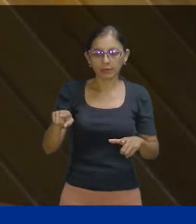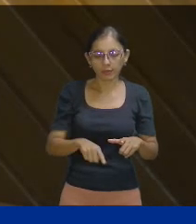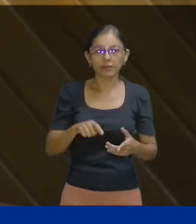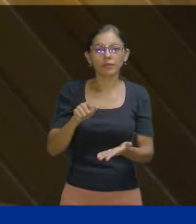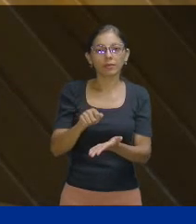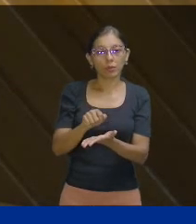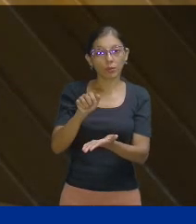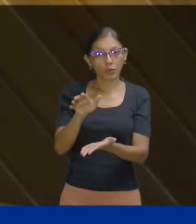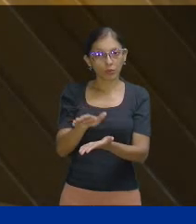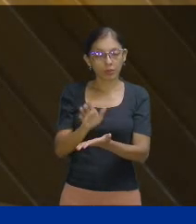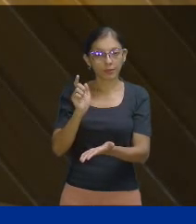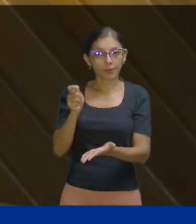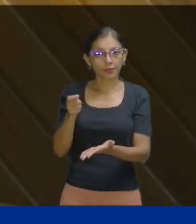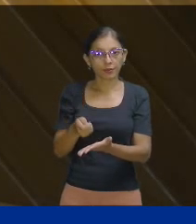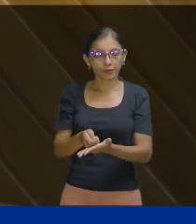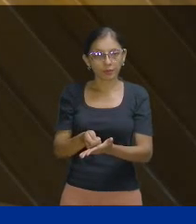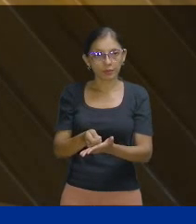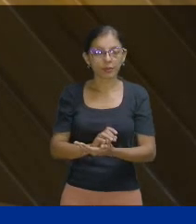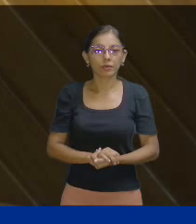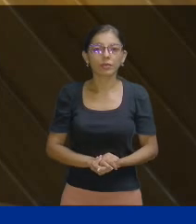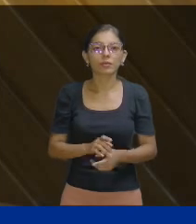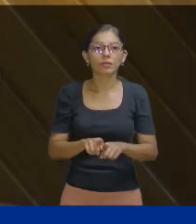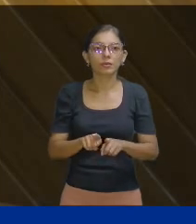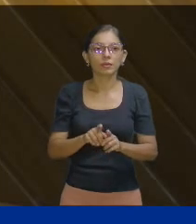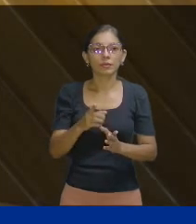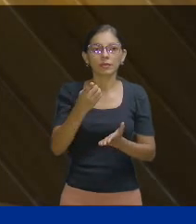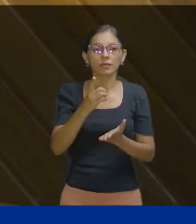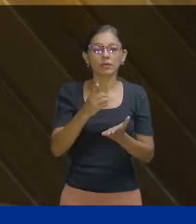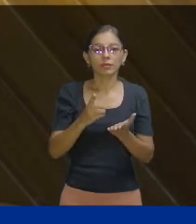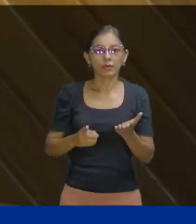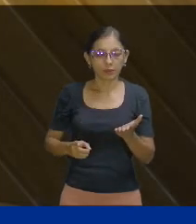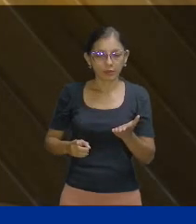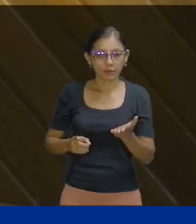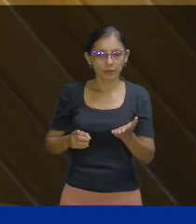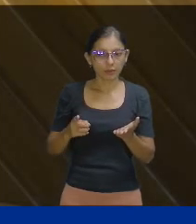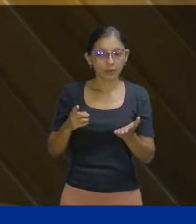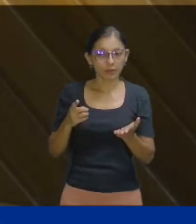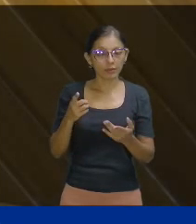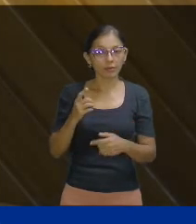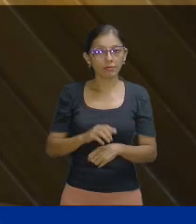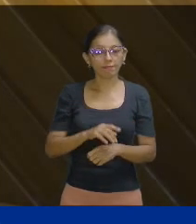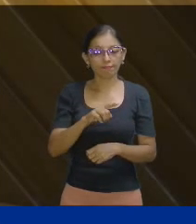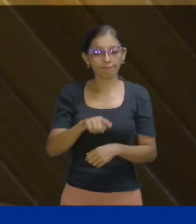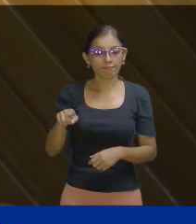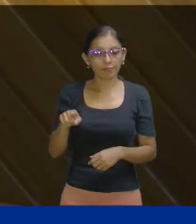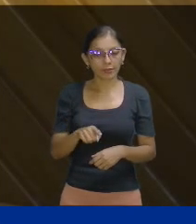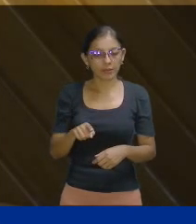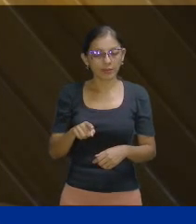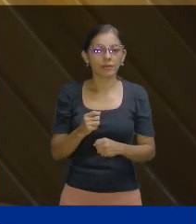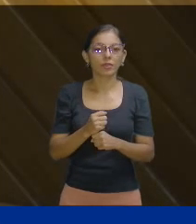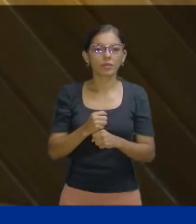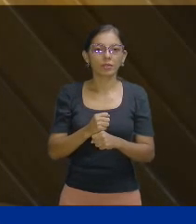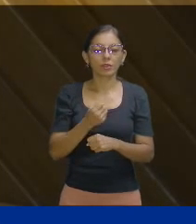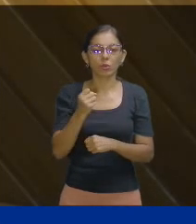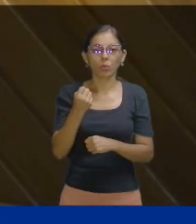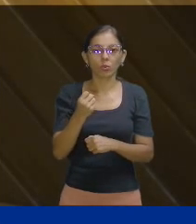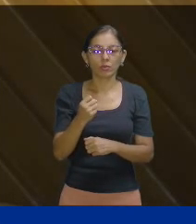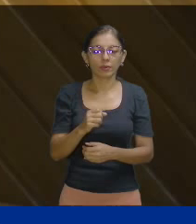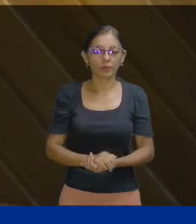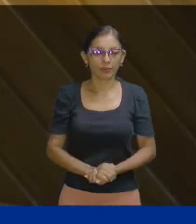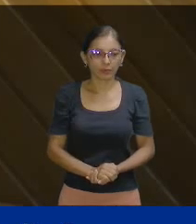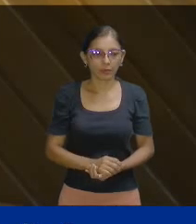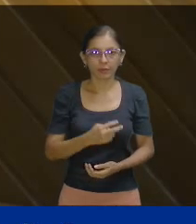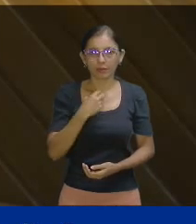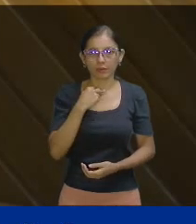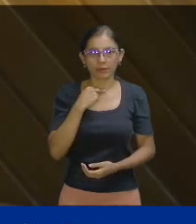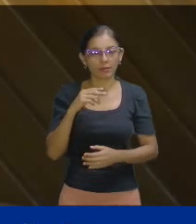multa e na declaração de sua inelegibilidade por 8 anos. Além disso, requereu a suspensão dos